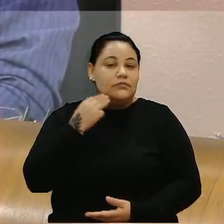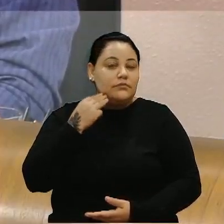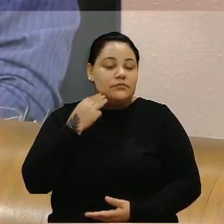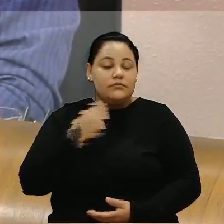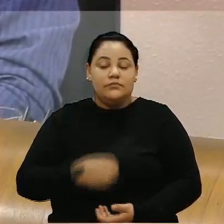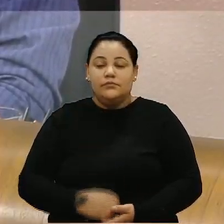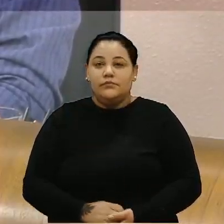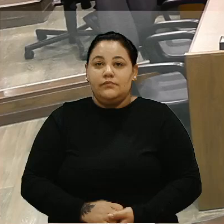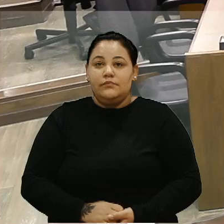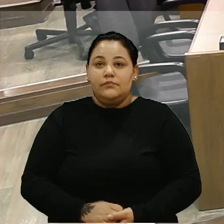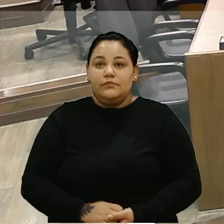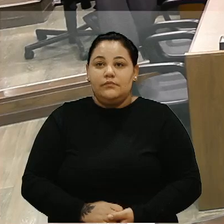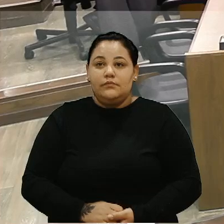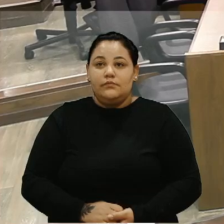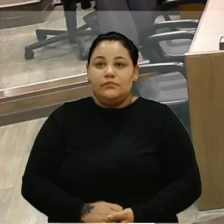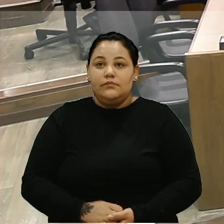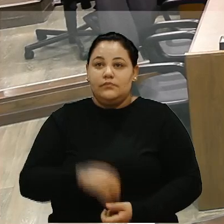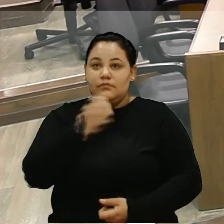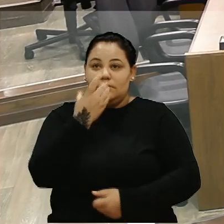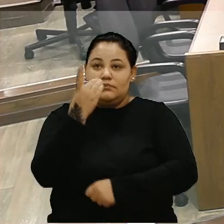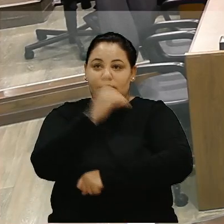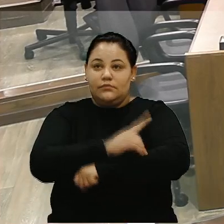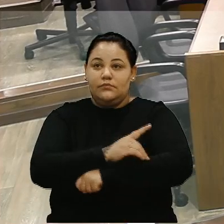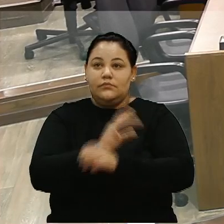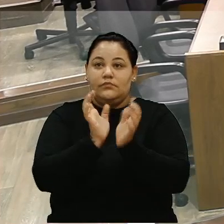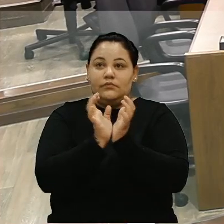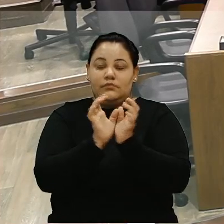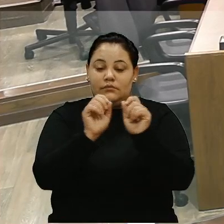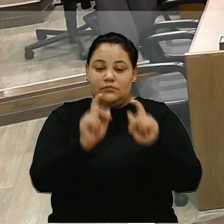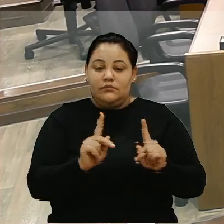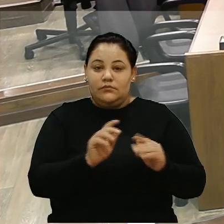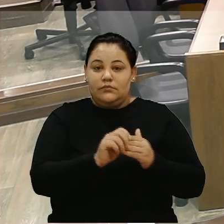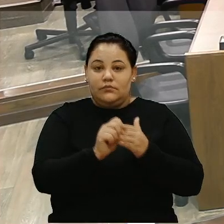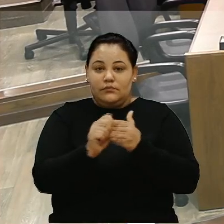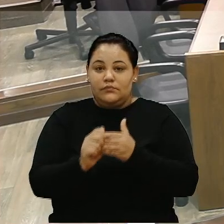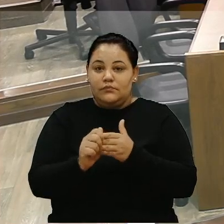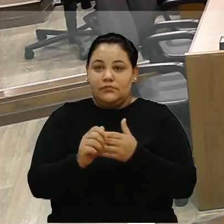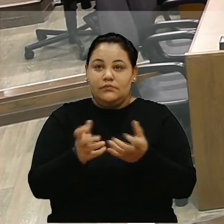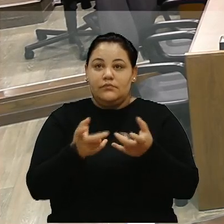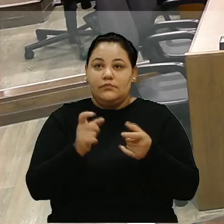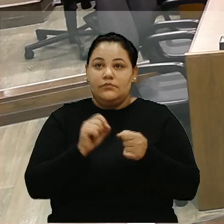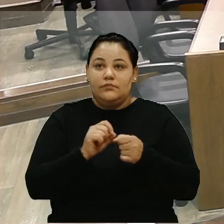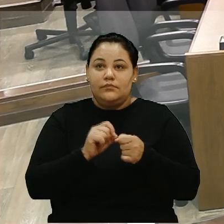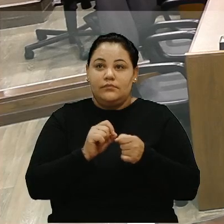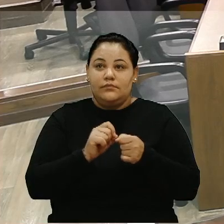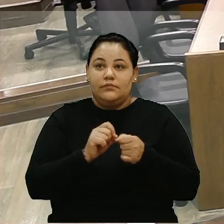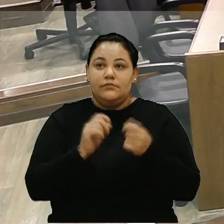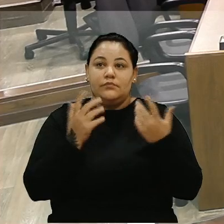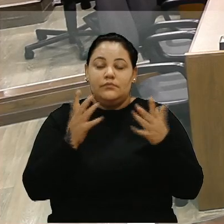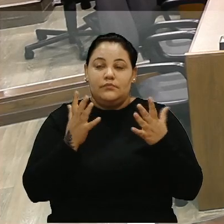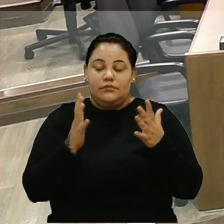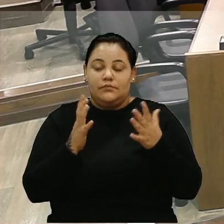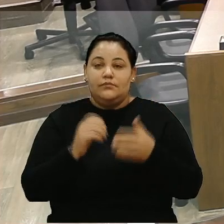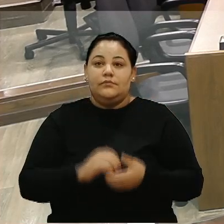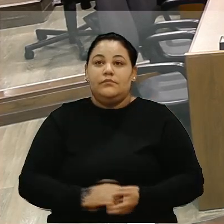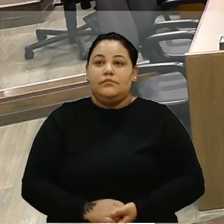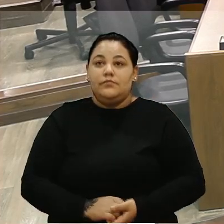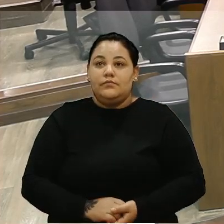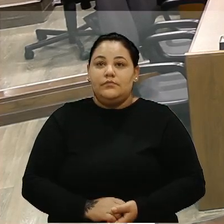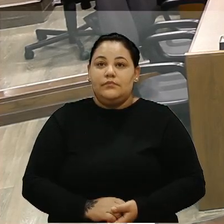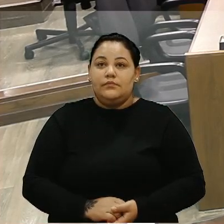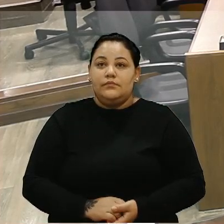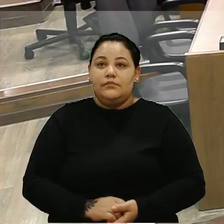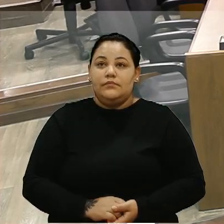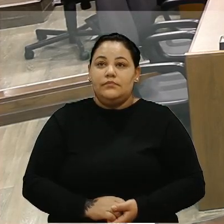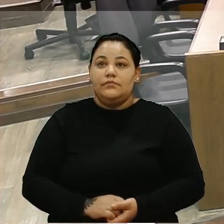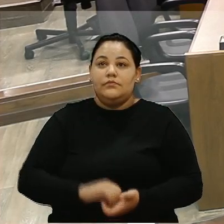Santos. Bom dia, colegas. Quem nos acompanha, quero aqui fazer um voto de congratulações ao Centro